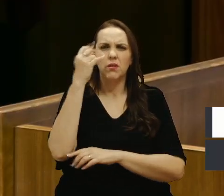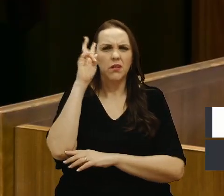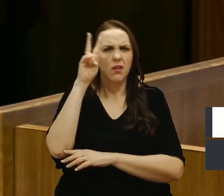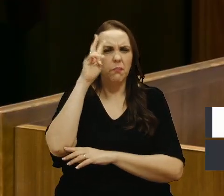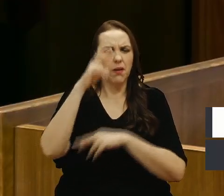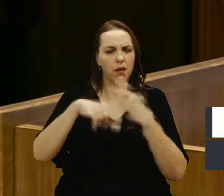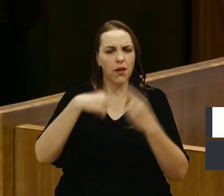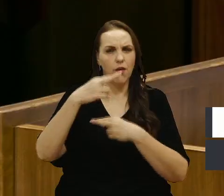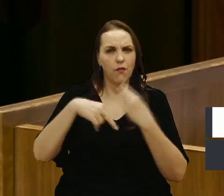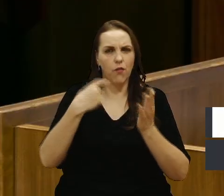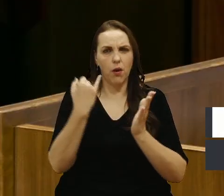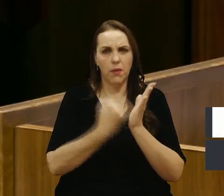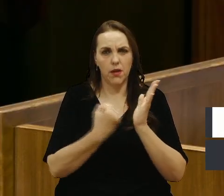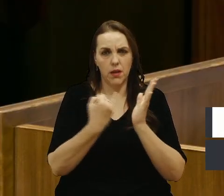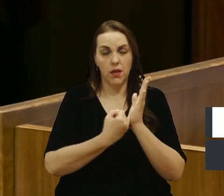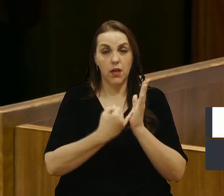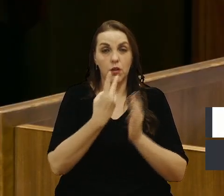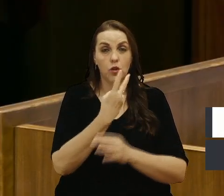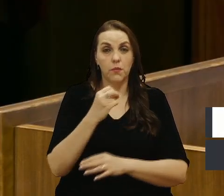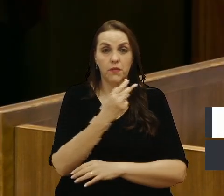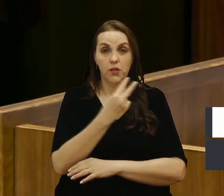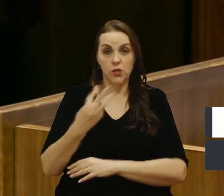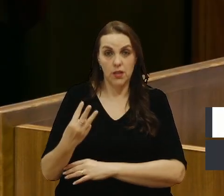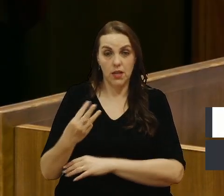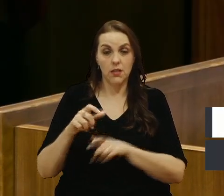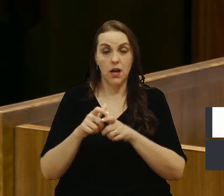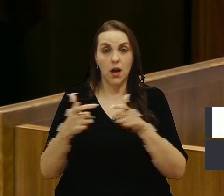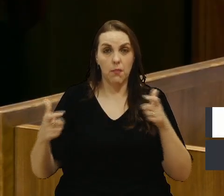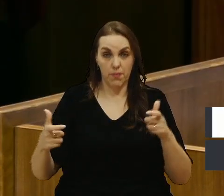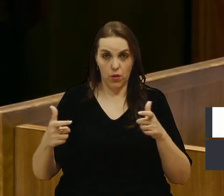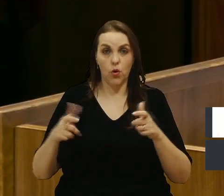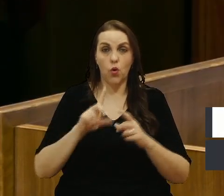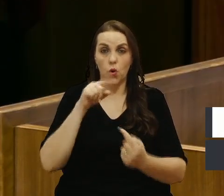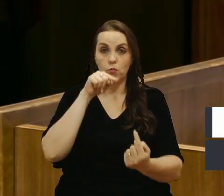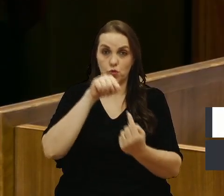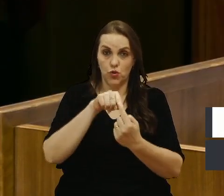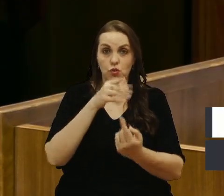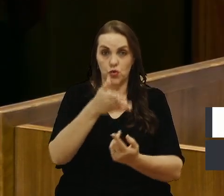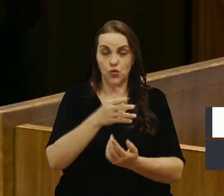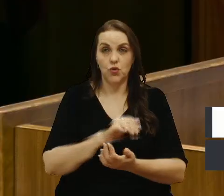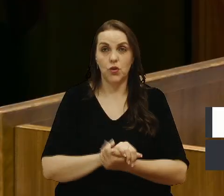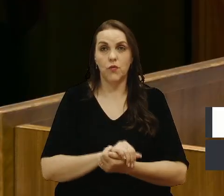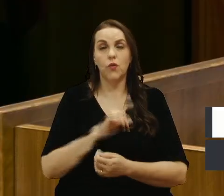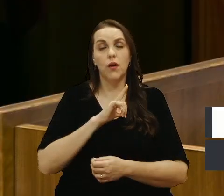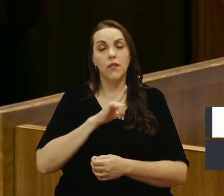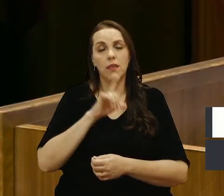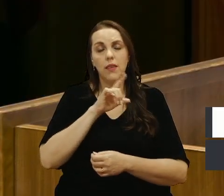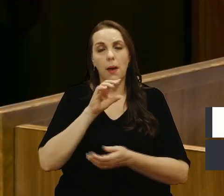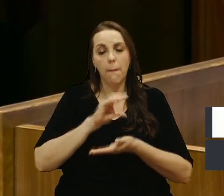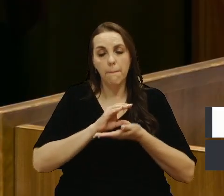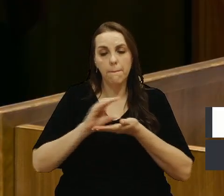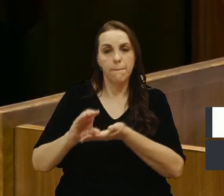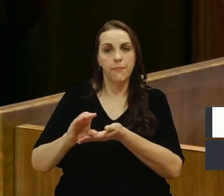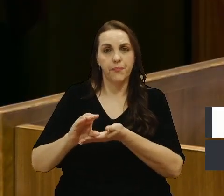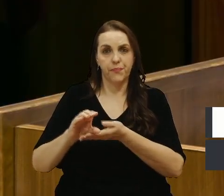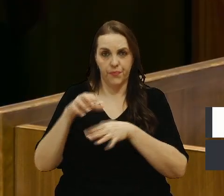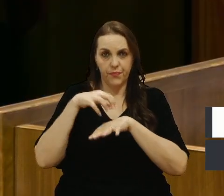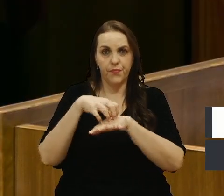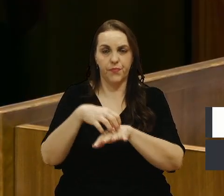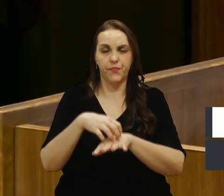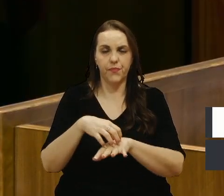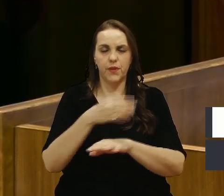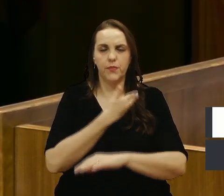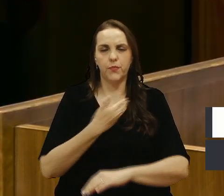em 2023 ampliou a finalidade do CID, justamente para incluir o subsídio das tarifas de transporte público coletivo